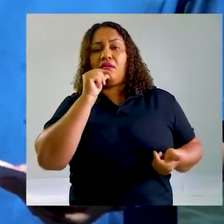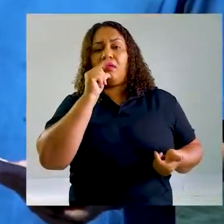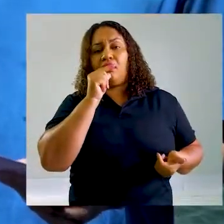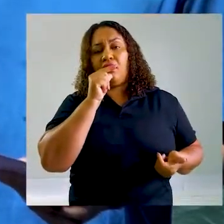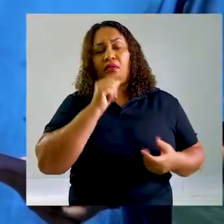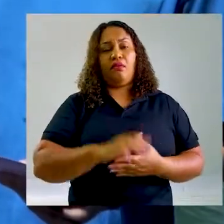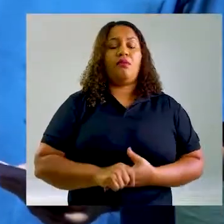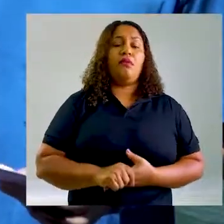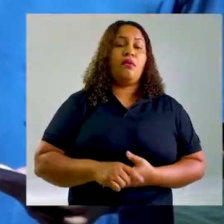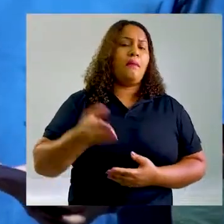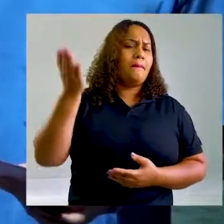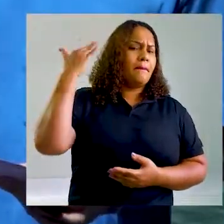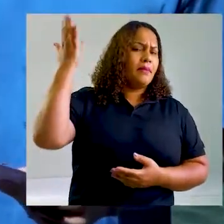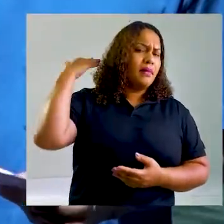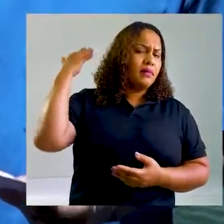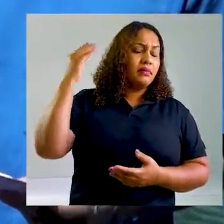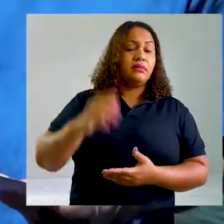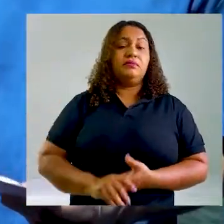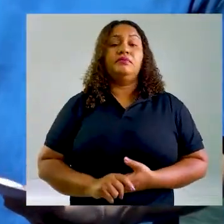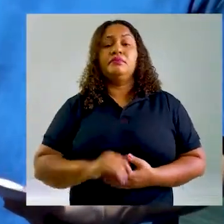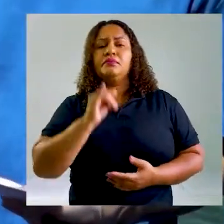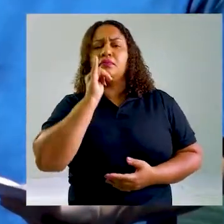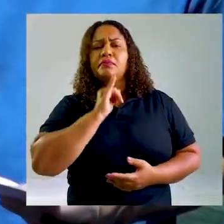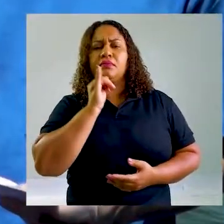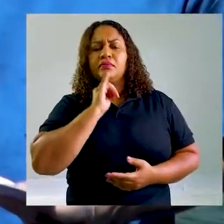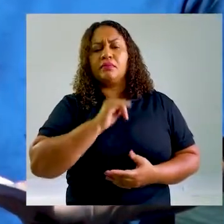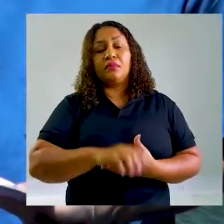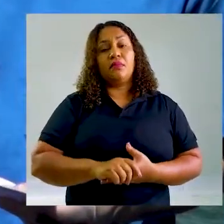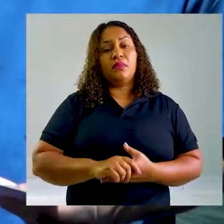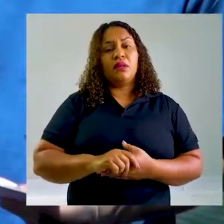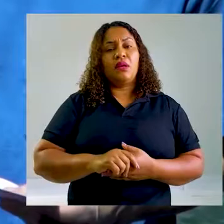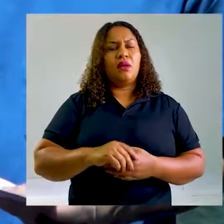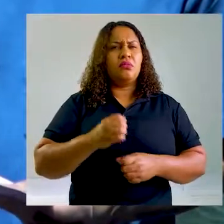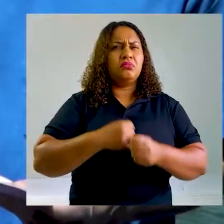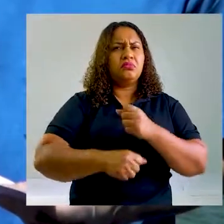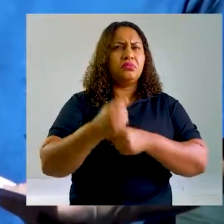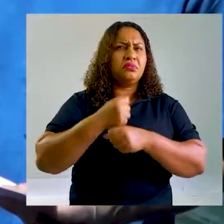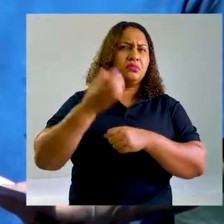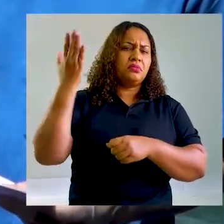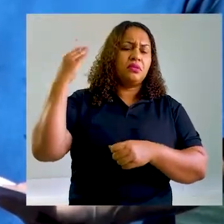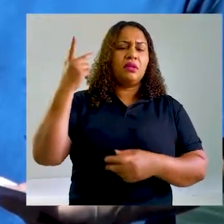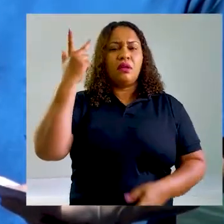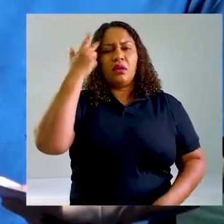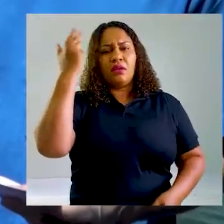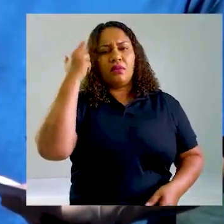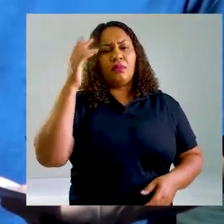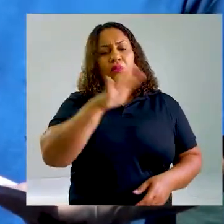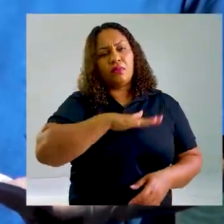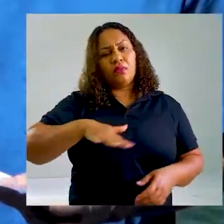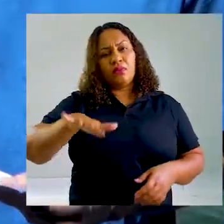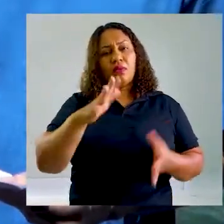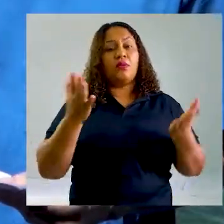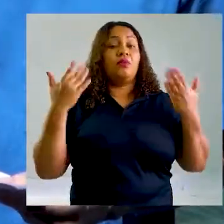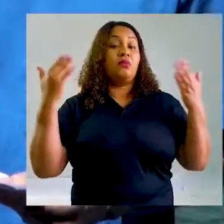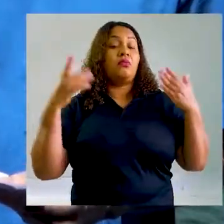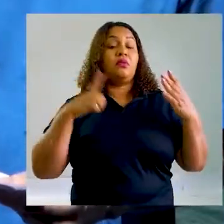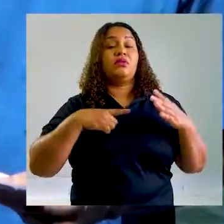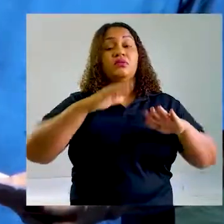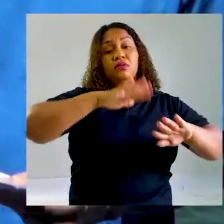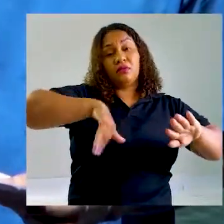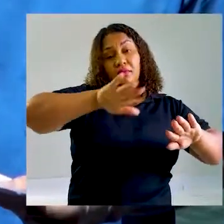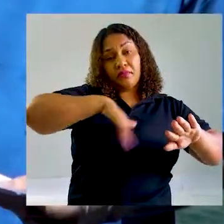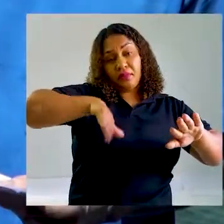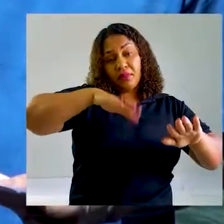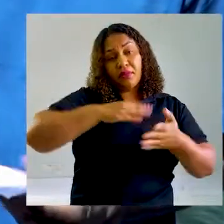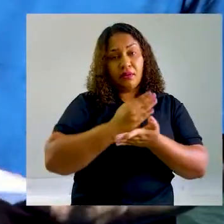água. No passado, por exemplo, há algumas décadas atrás, era bem comum, por exemplo, na época do veraneio, né, que tinha as